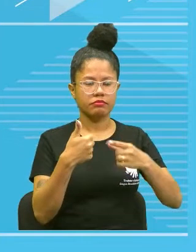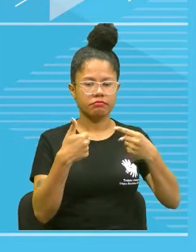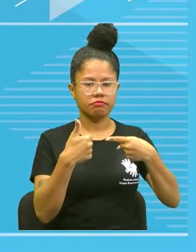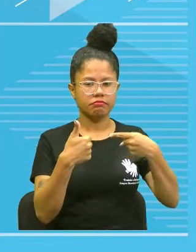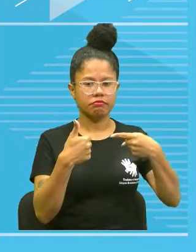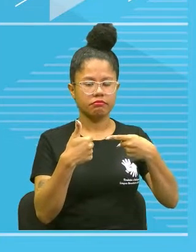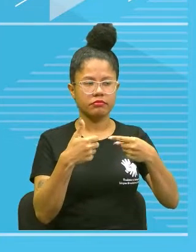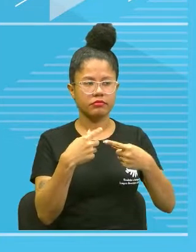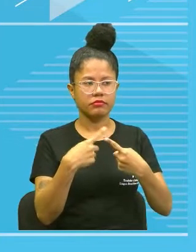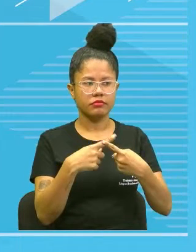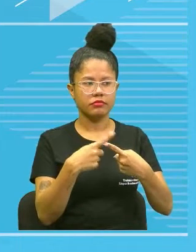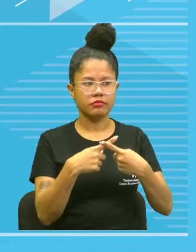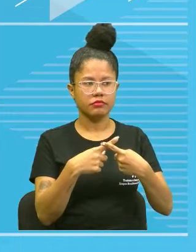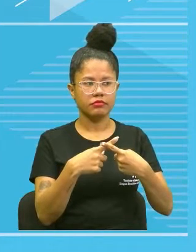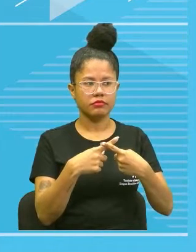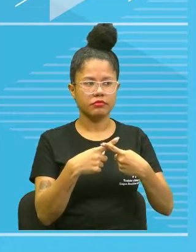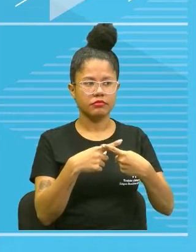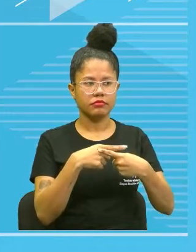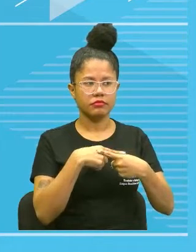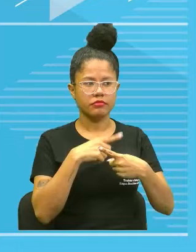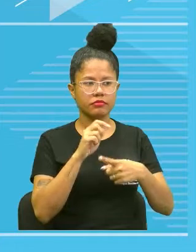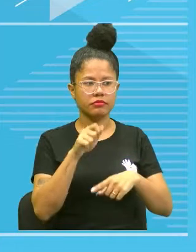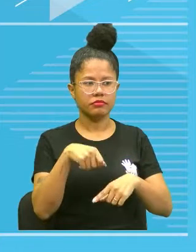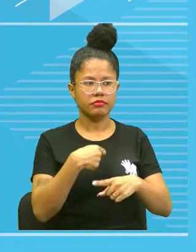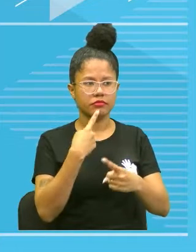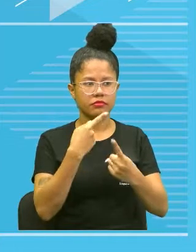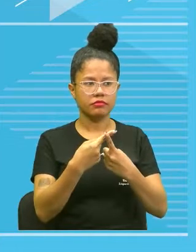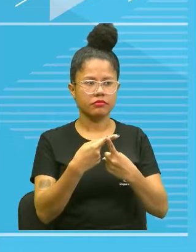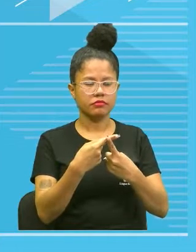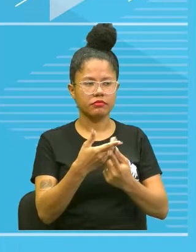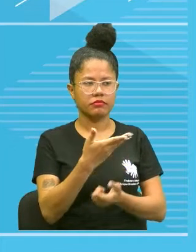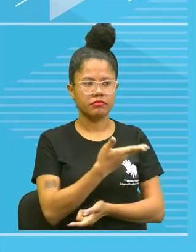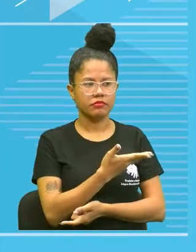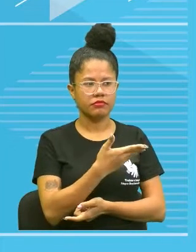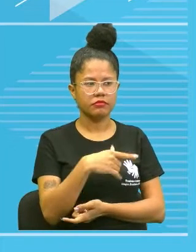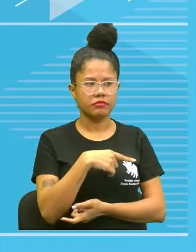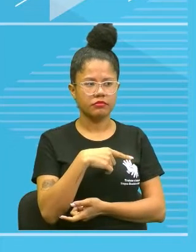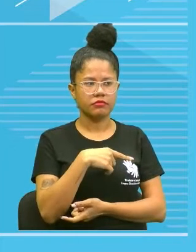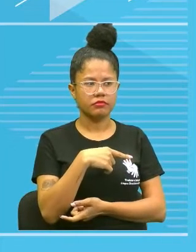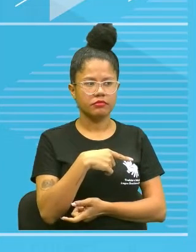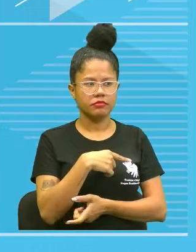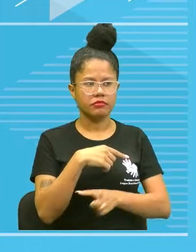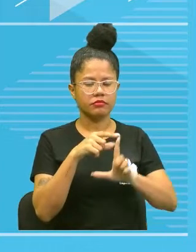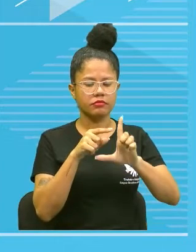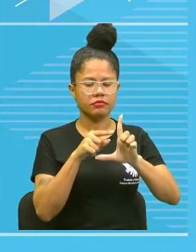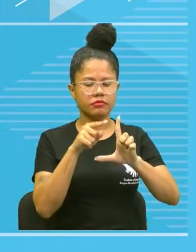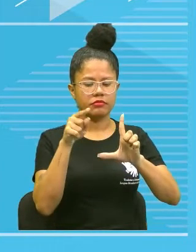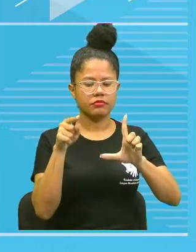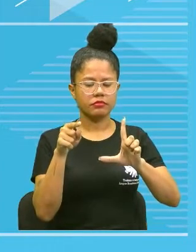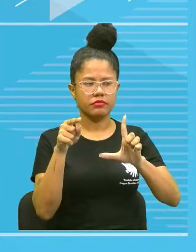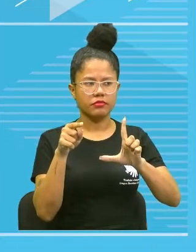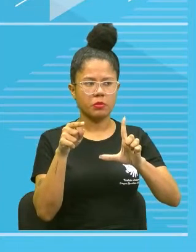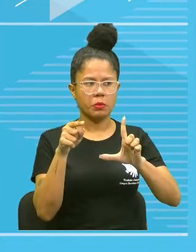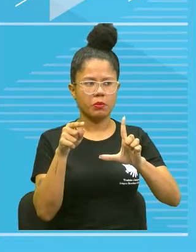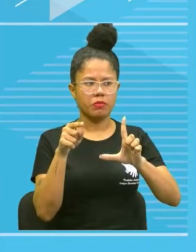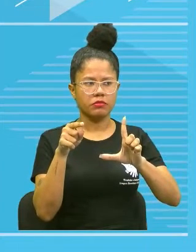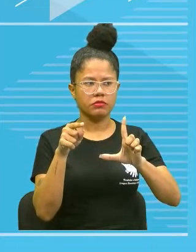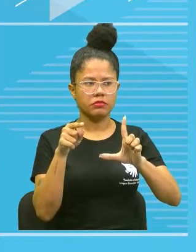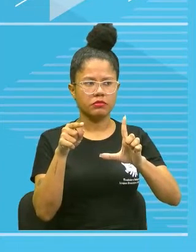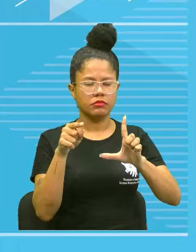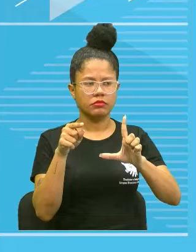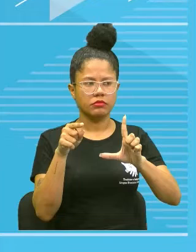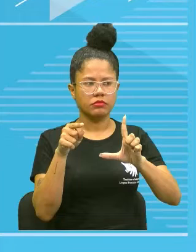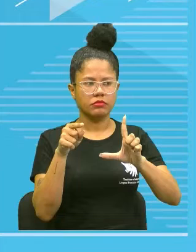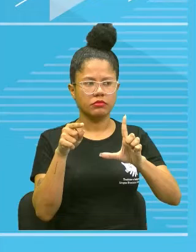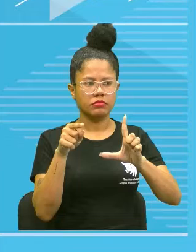um volume, tá bom? Perceba que eles vão estar ganhando volume, ou seja, ele vai ter um crescimento em volume e vai ter um crescimento em